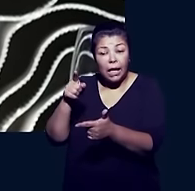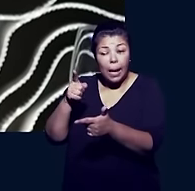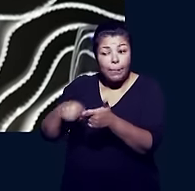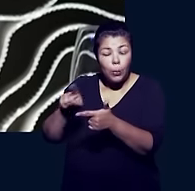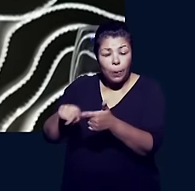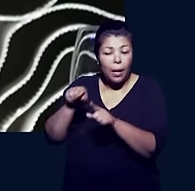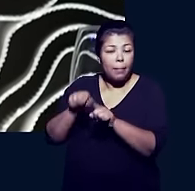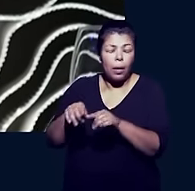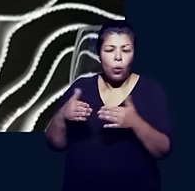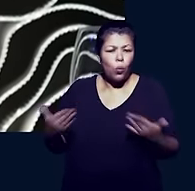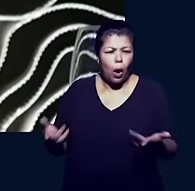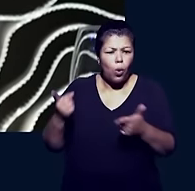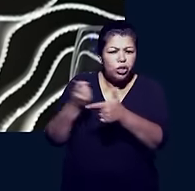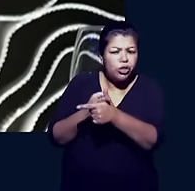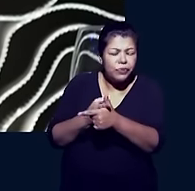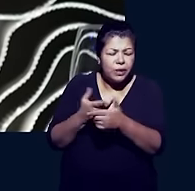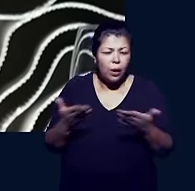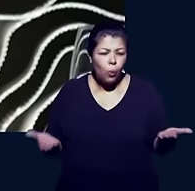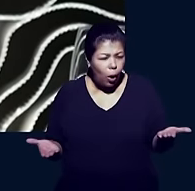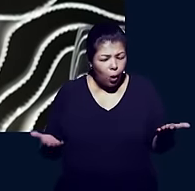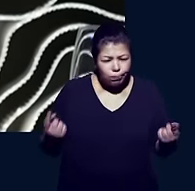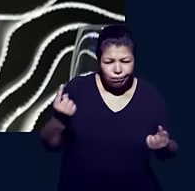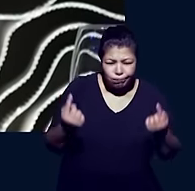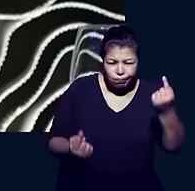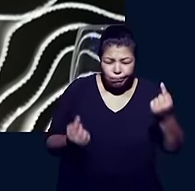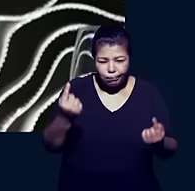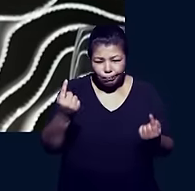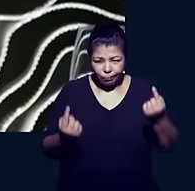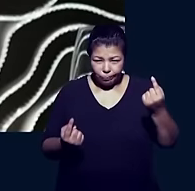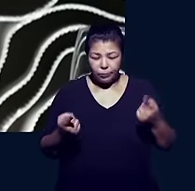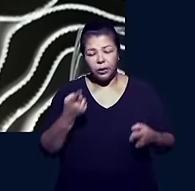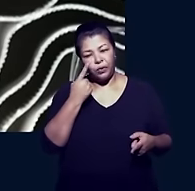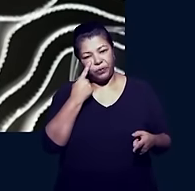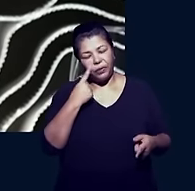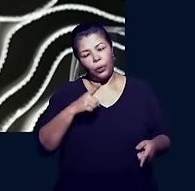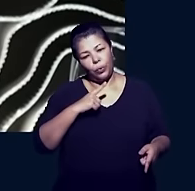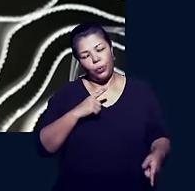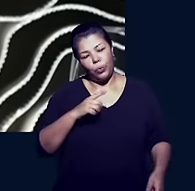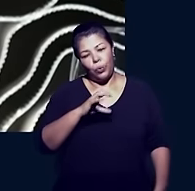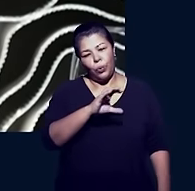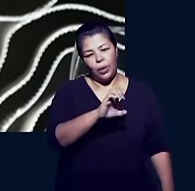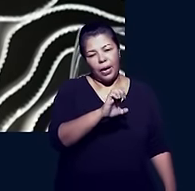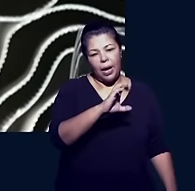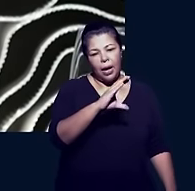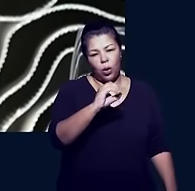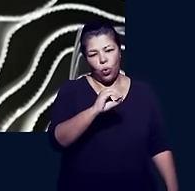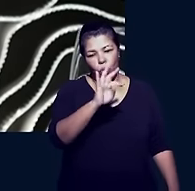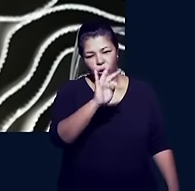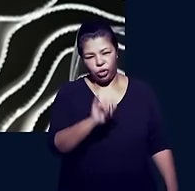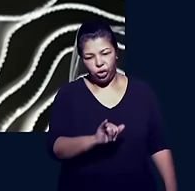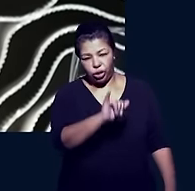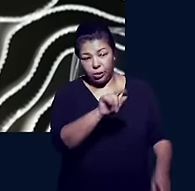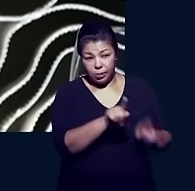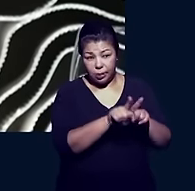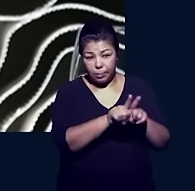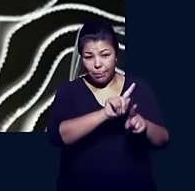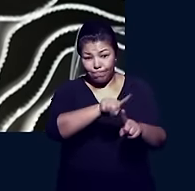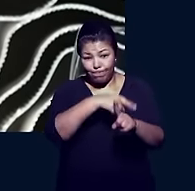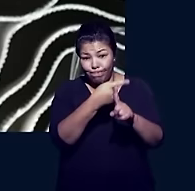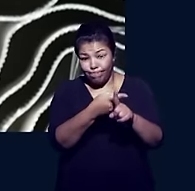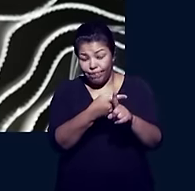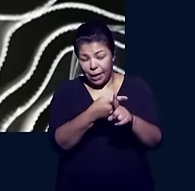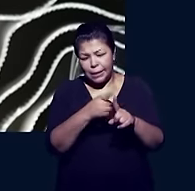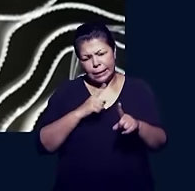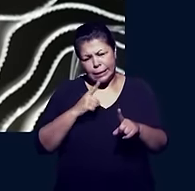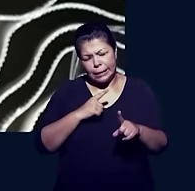infraestrutura no geral né de empresas listadas o ecot tá dando um retorno implícito de PCA mais 11 uma localiza que é uma